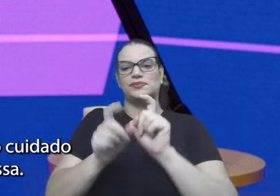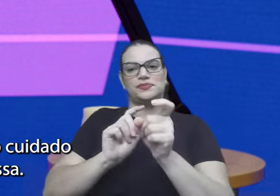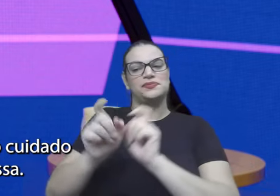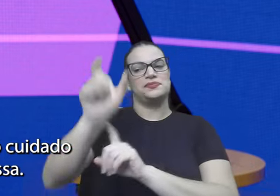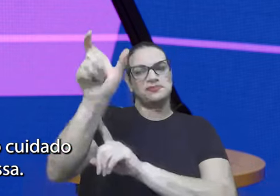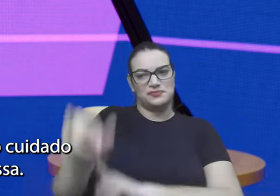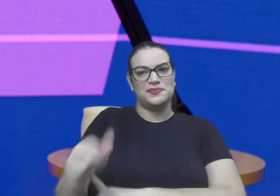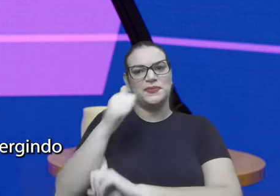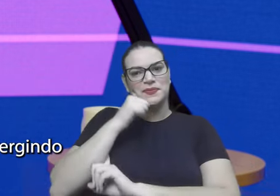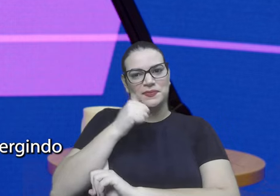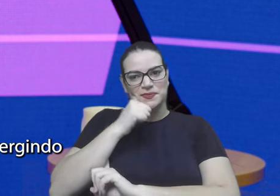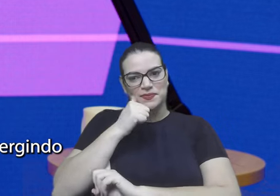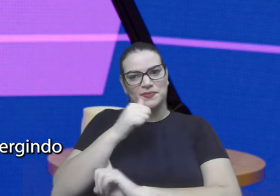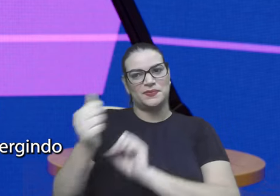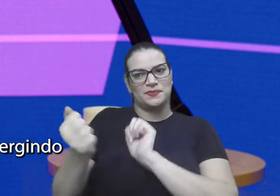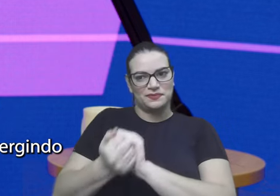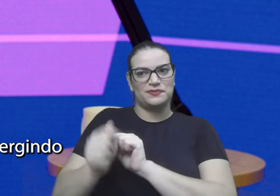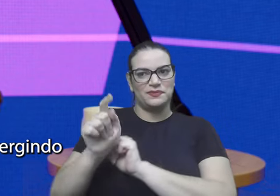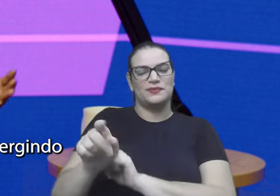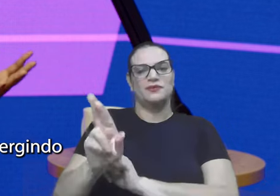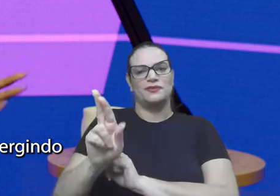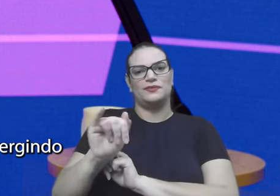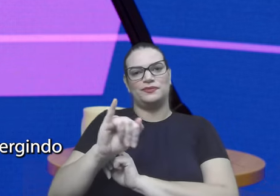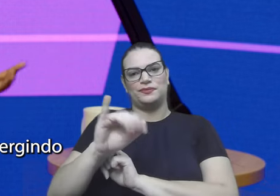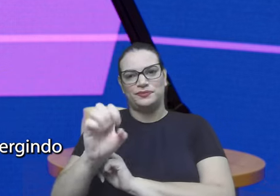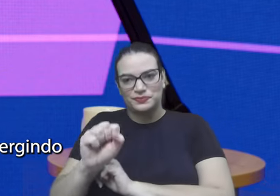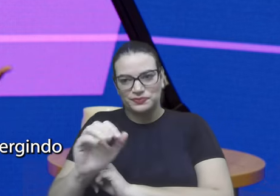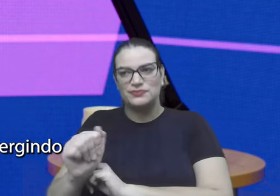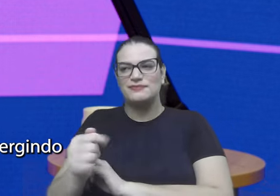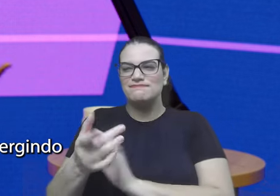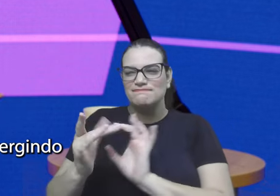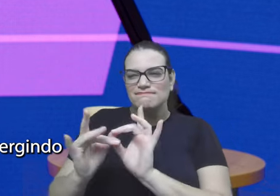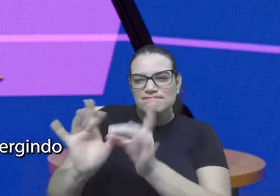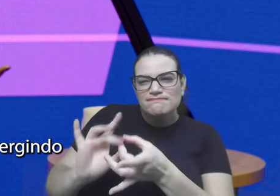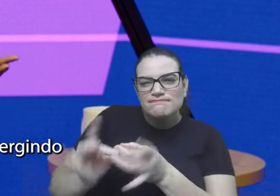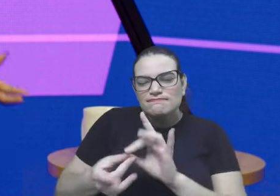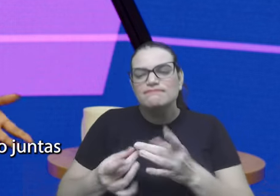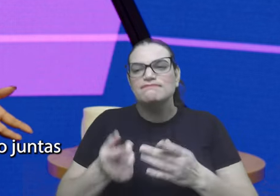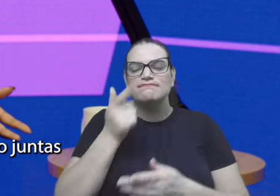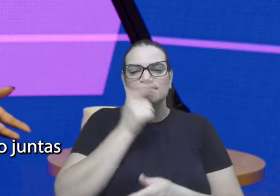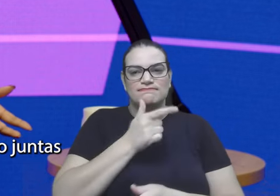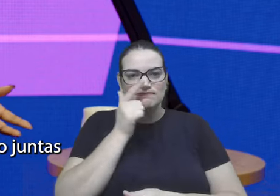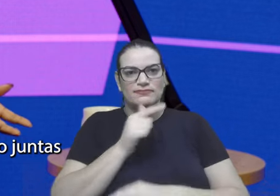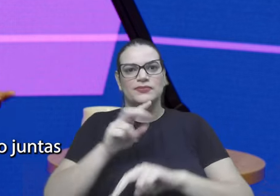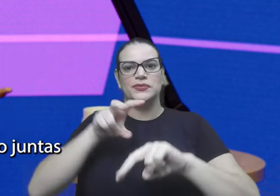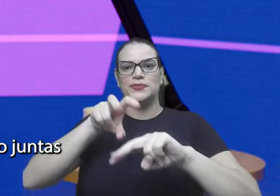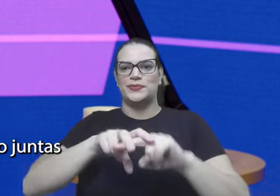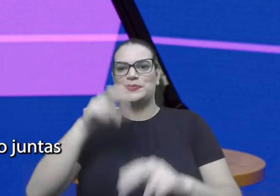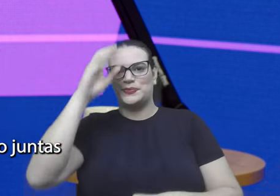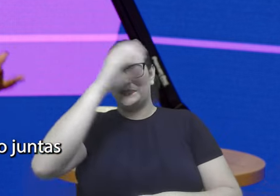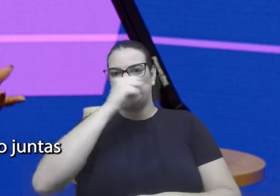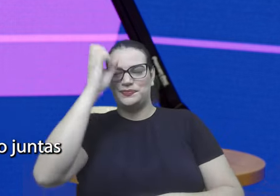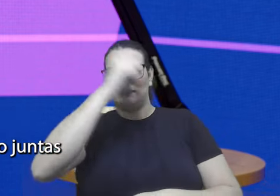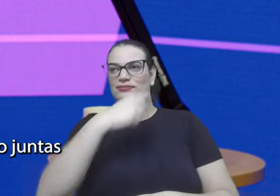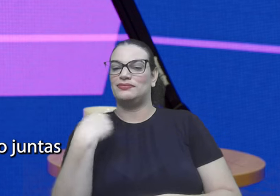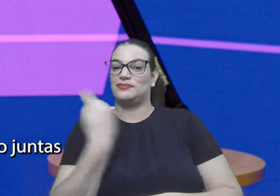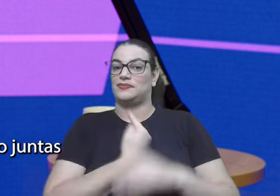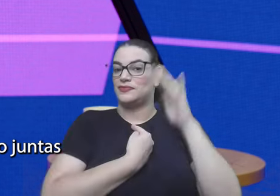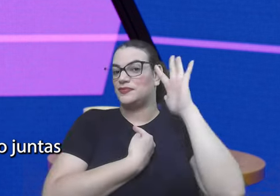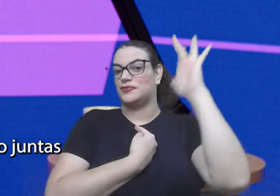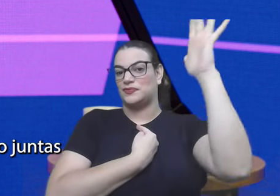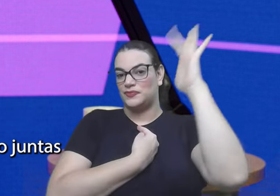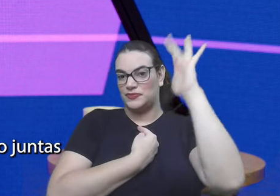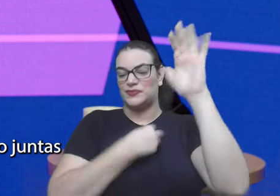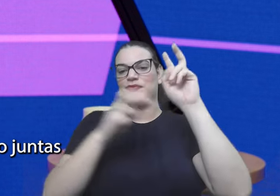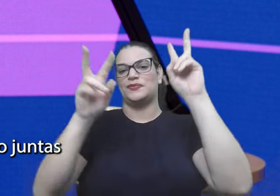reunião com a raça eu falei olha as coisas vão convergindo para depois a gente poder sentar e fazer uma reflexão